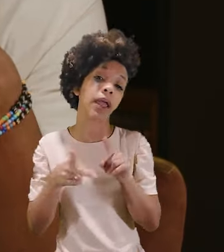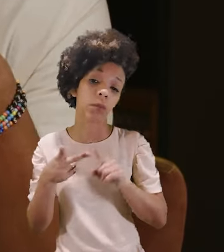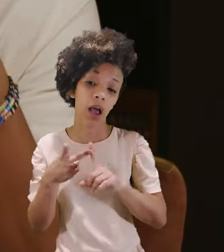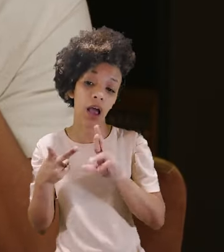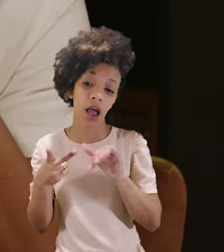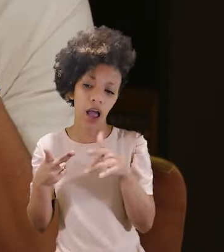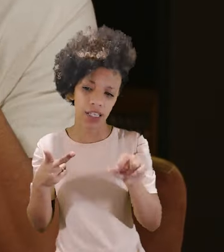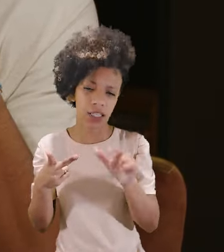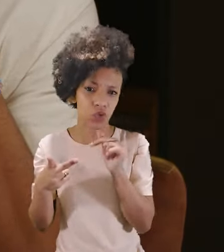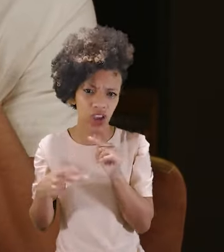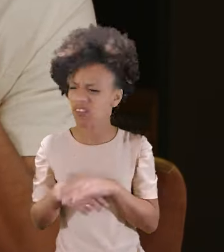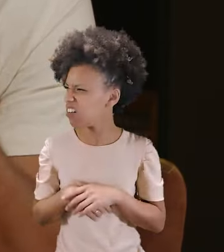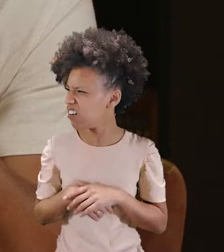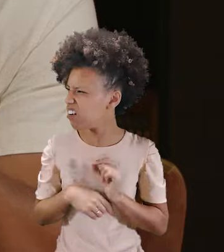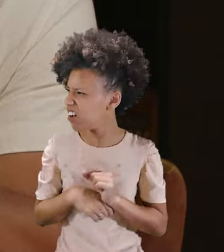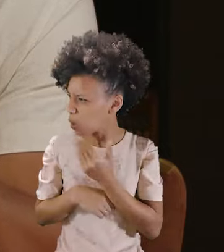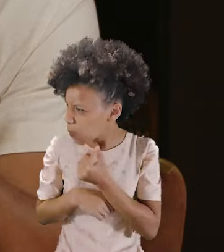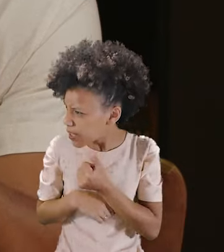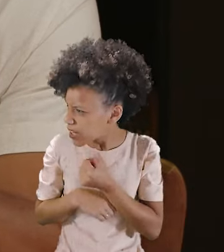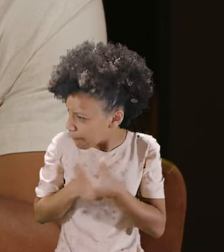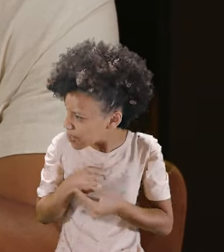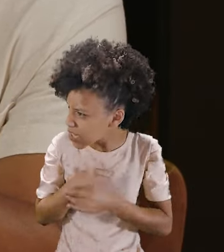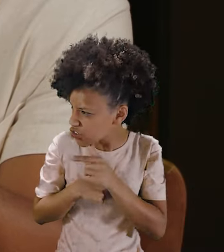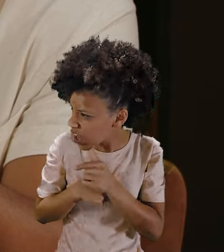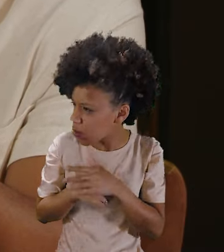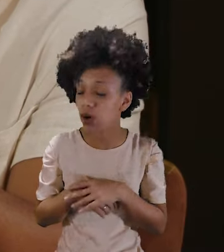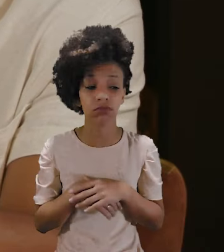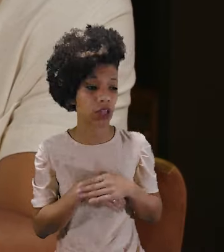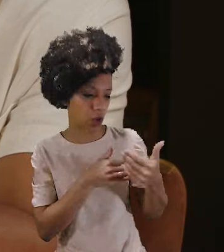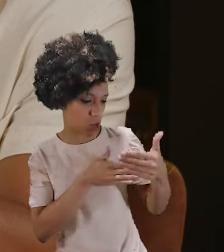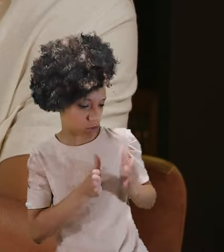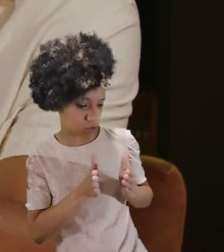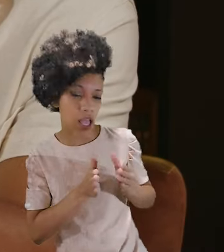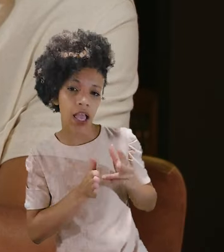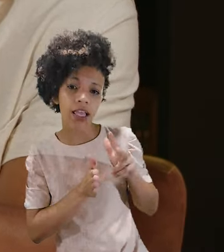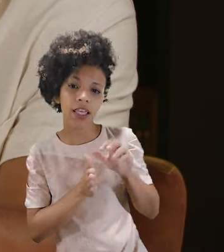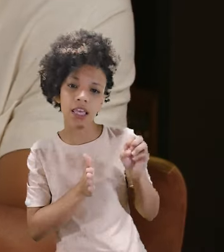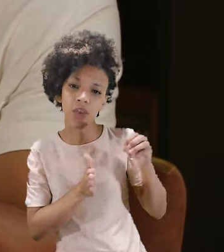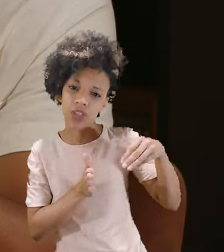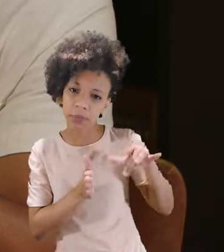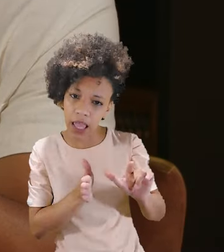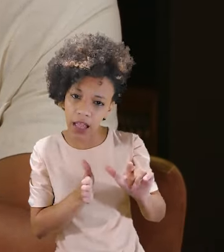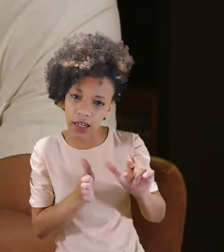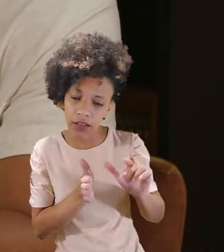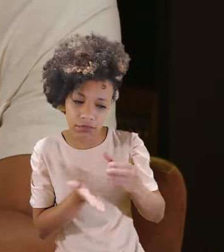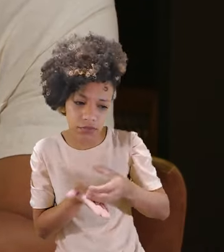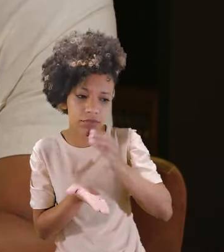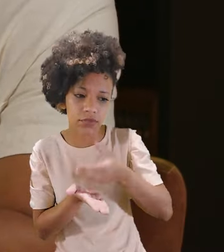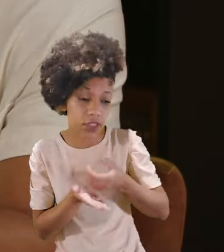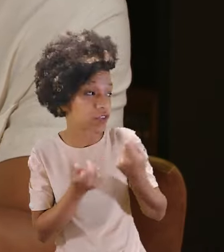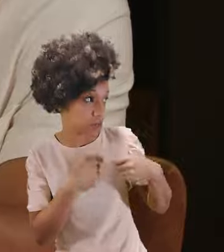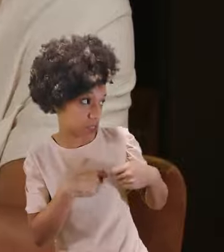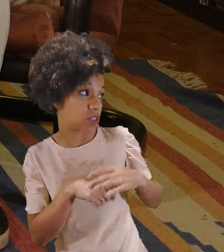você também tem uma ração de água que são é eu acho que investir tamanho assim com 500 ml de água que passam por dia